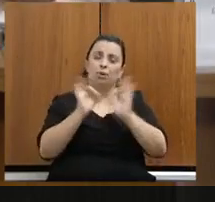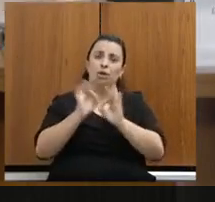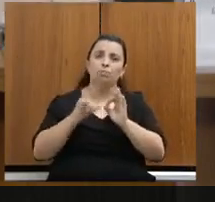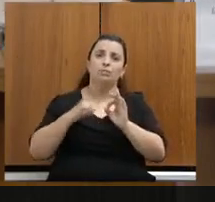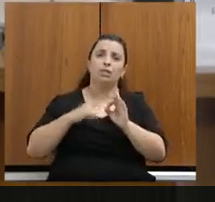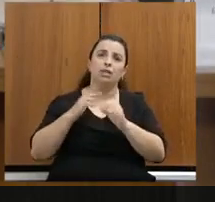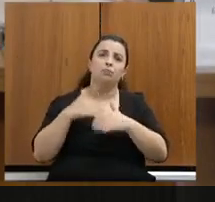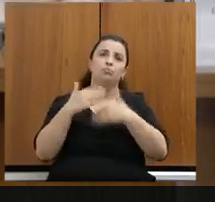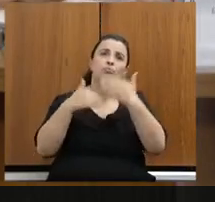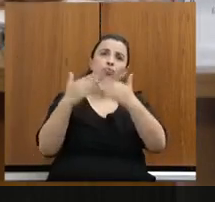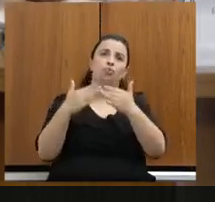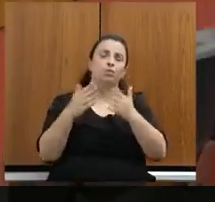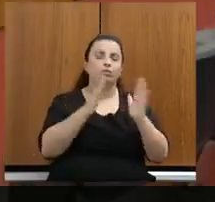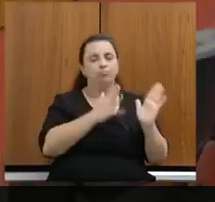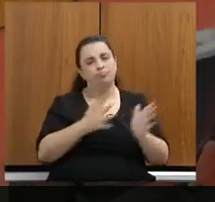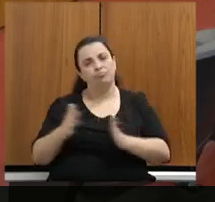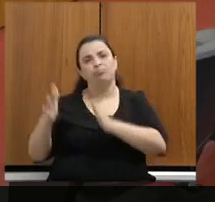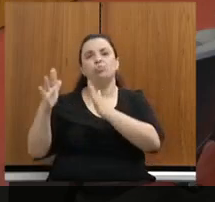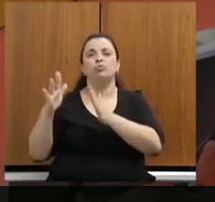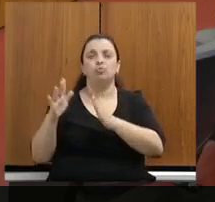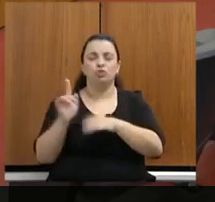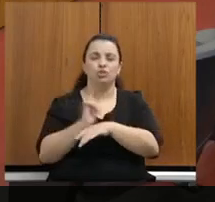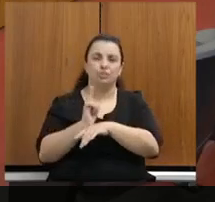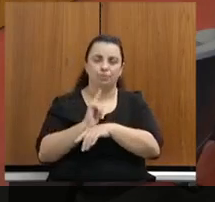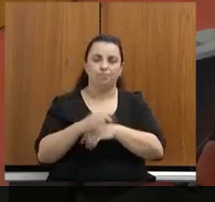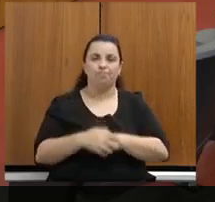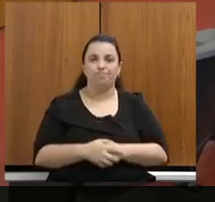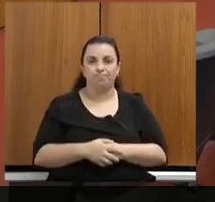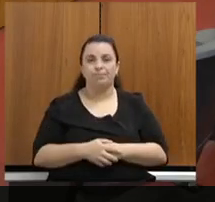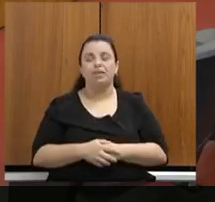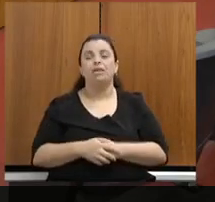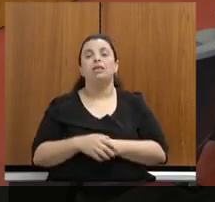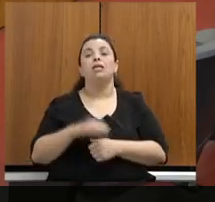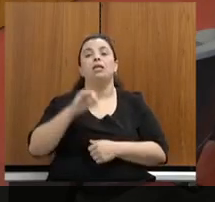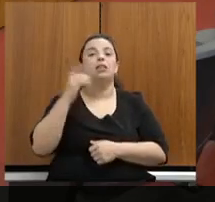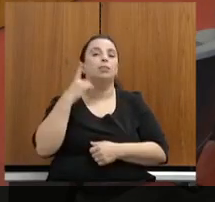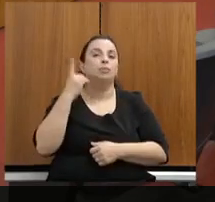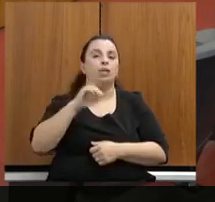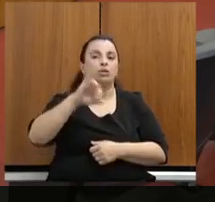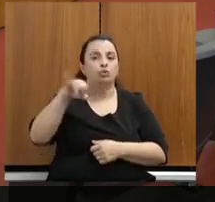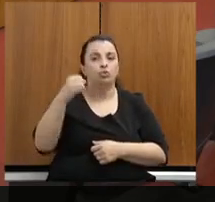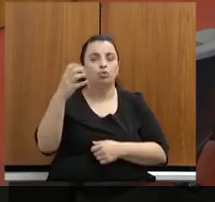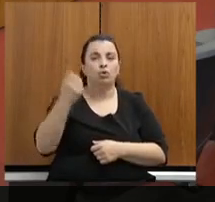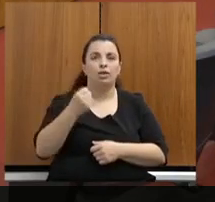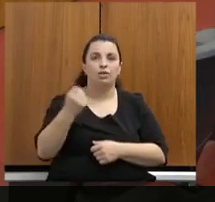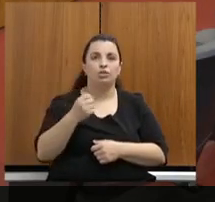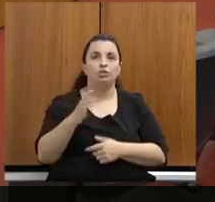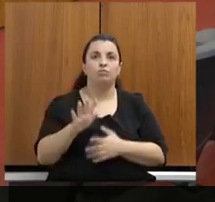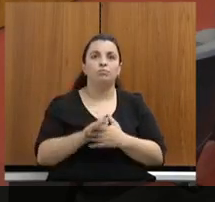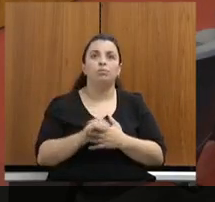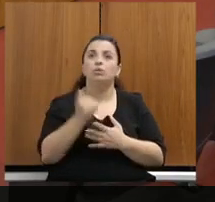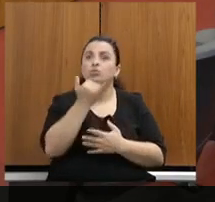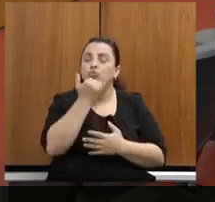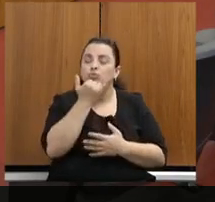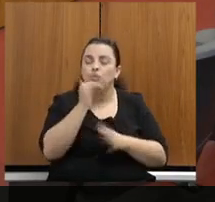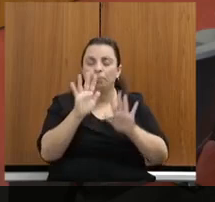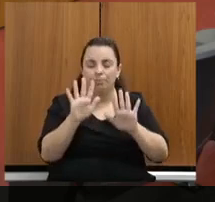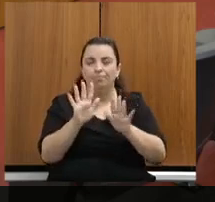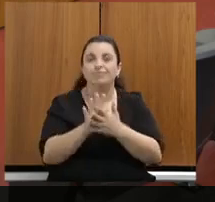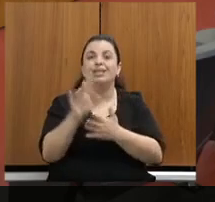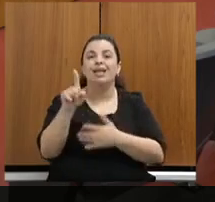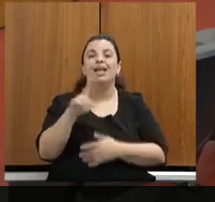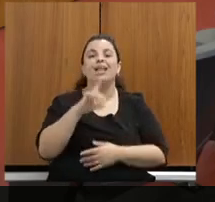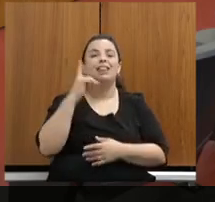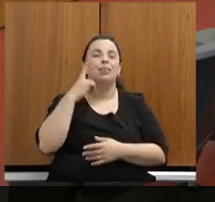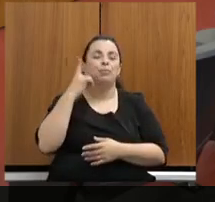todo e obrigado se retarda para João Leite por gentileza papo desculpa perdão a